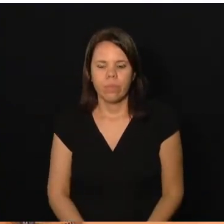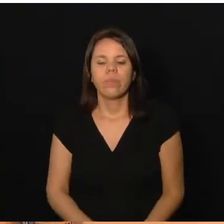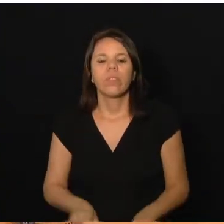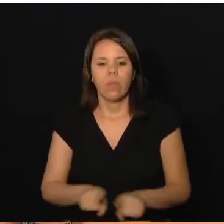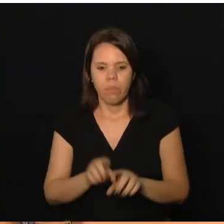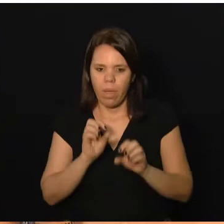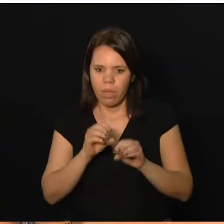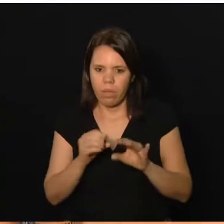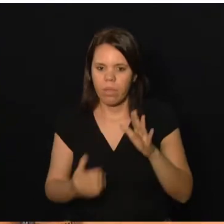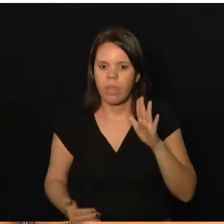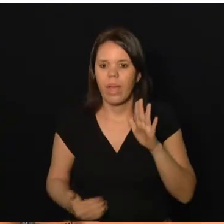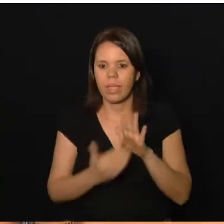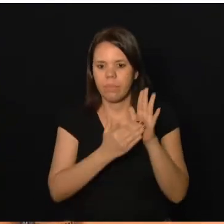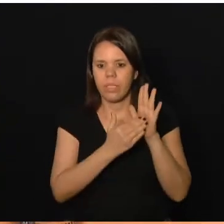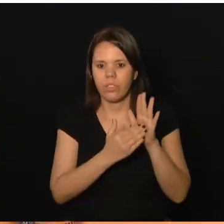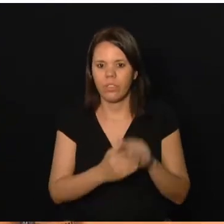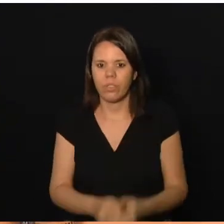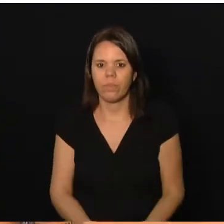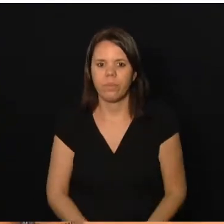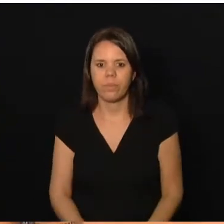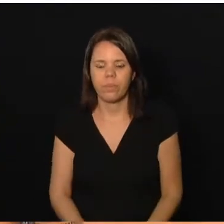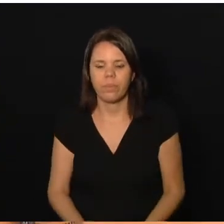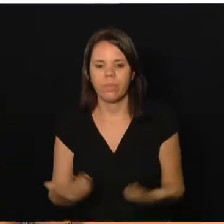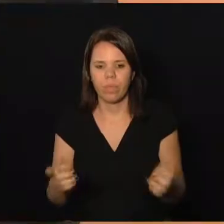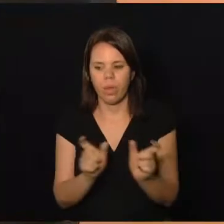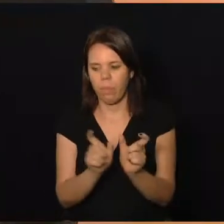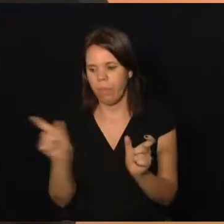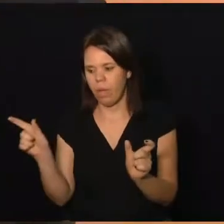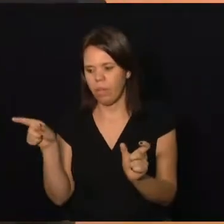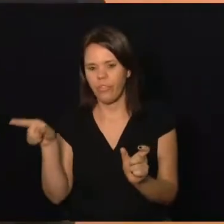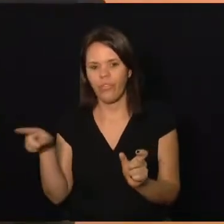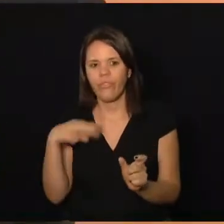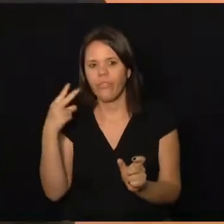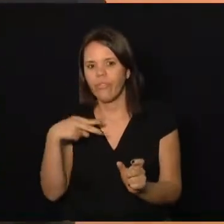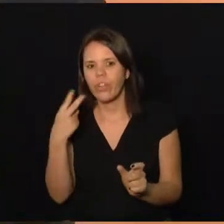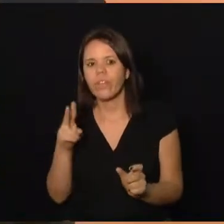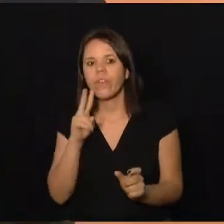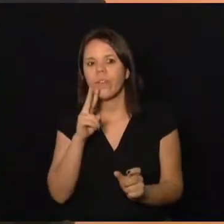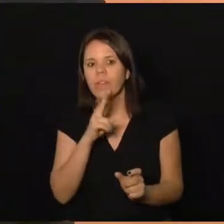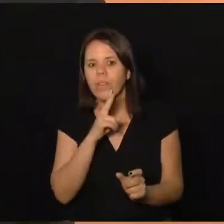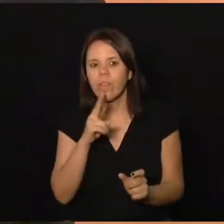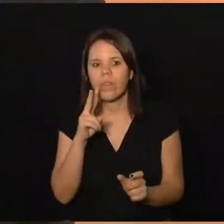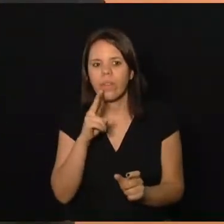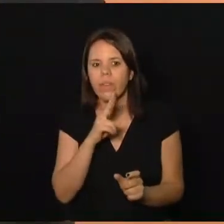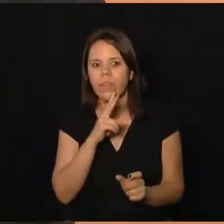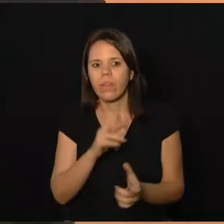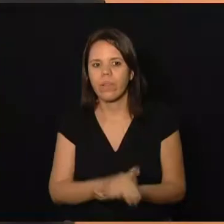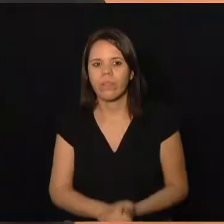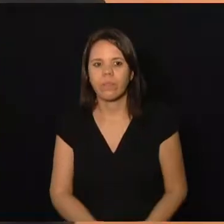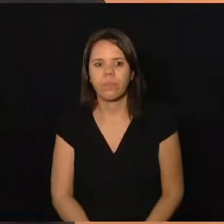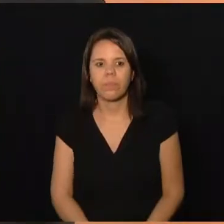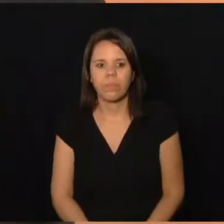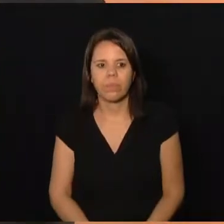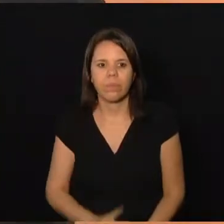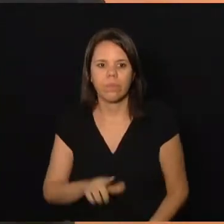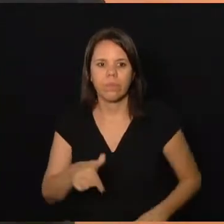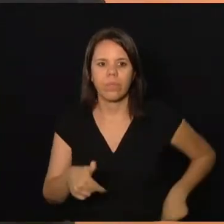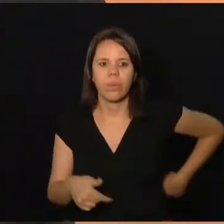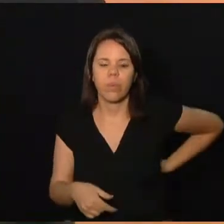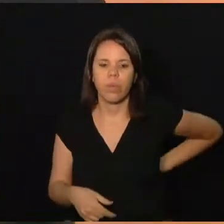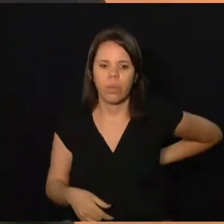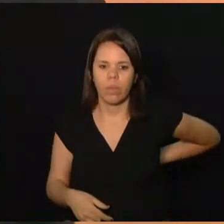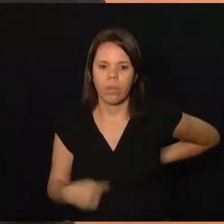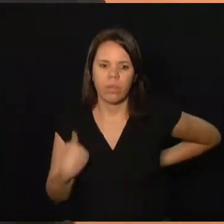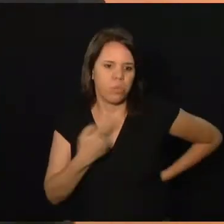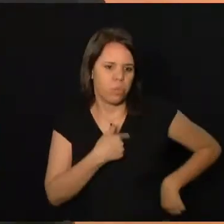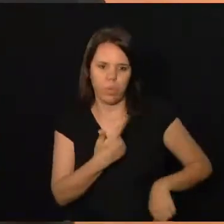limites, obviamente. Eu vou passar a palavra agora para o vereador Vinícius Gratti. E aí, nós não